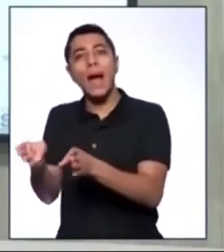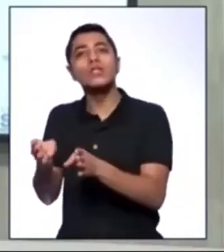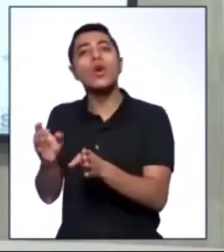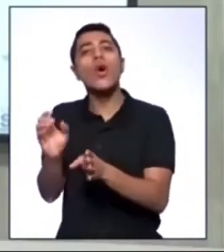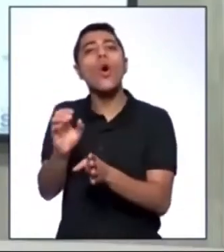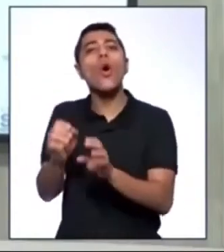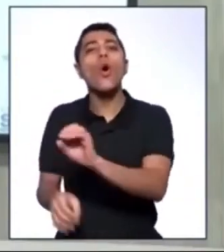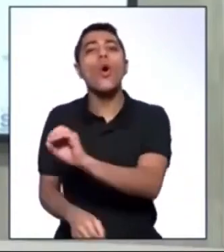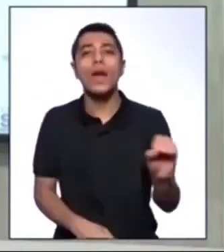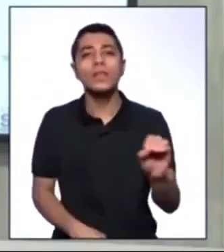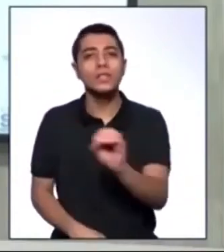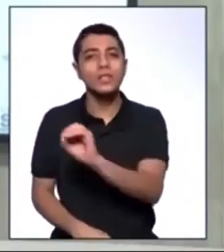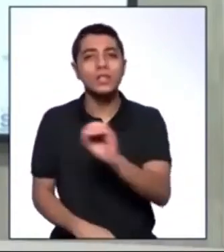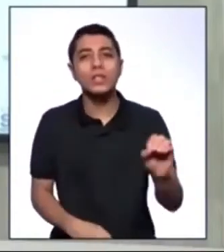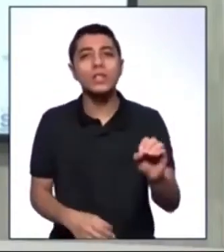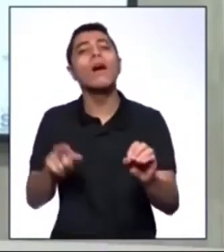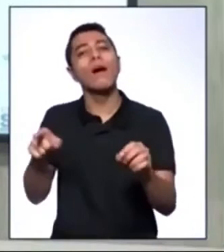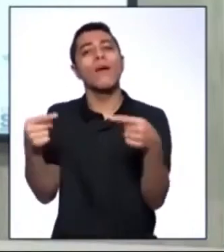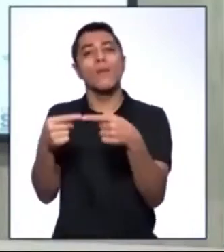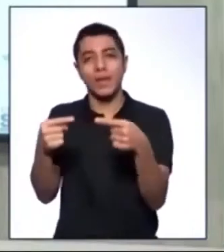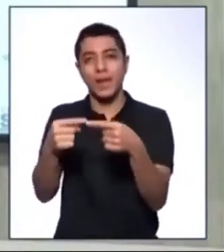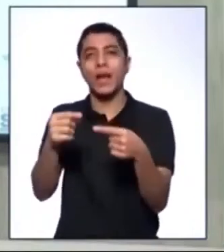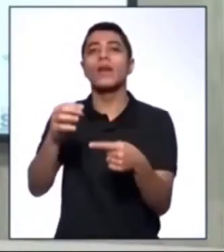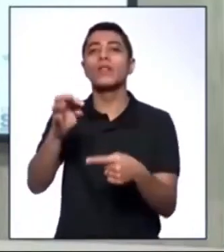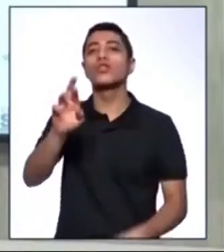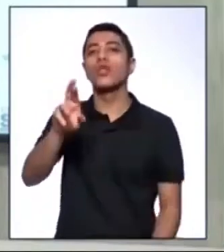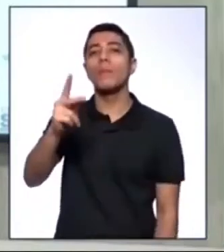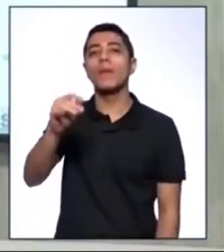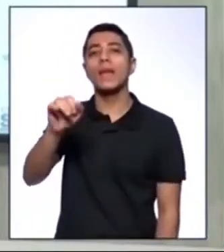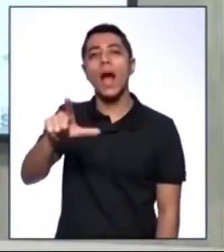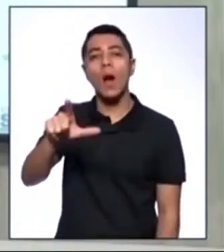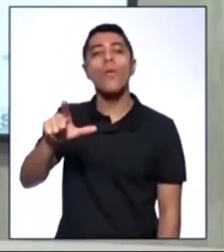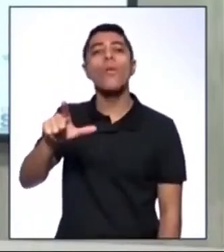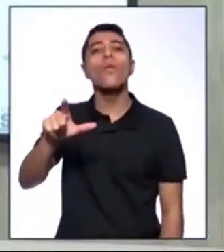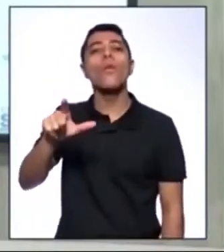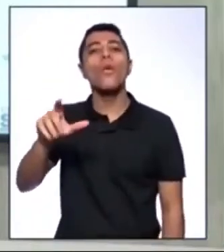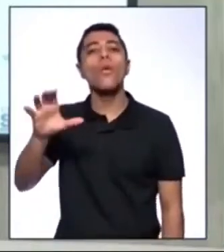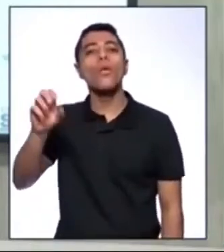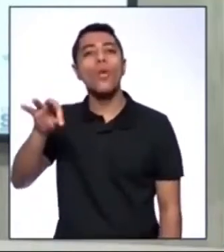clima tropical típico, aí é mais quente, mais seco. Boa